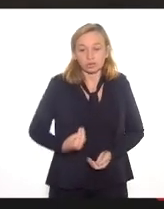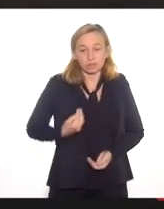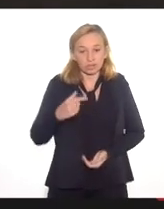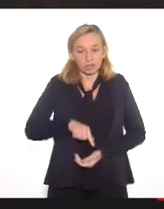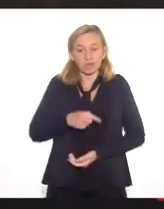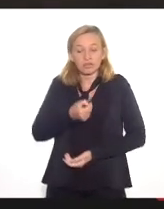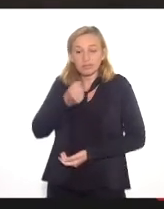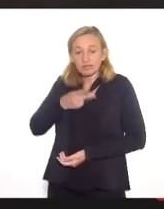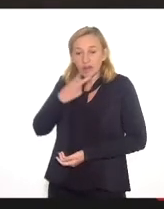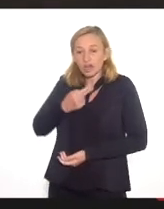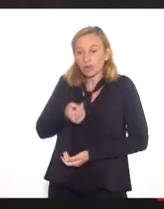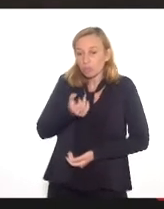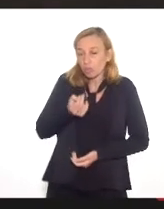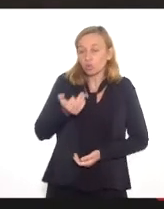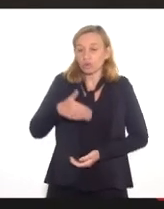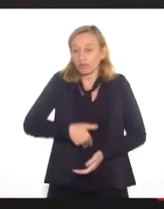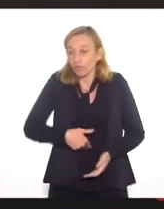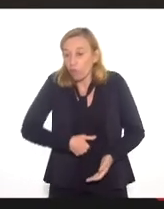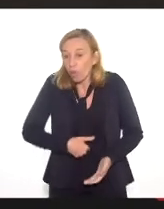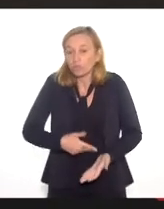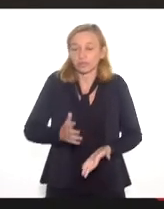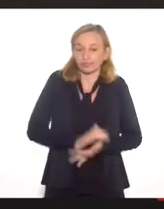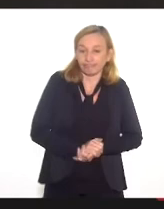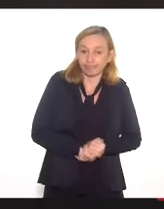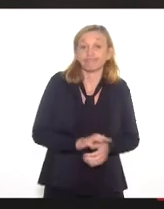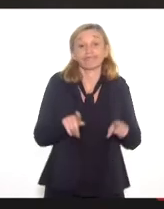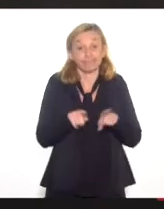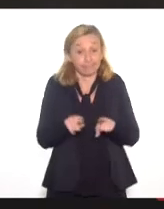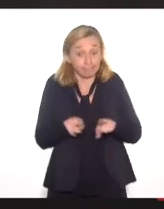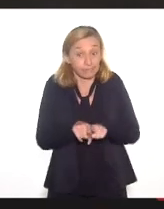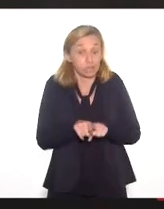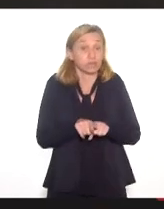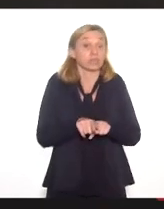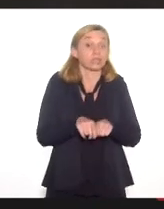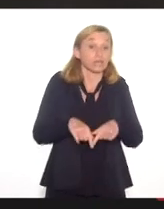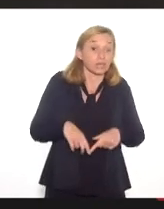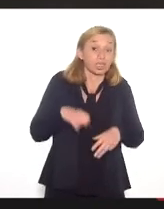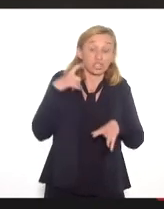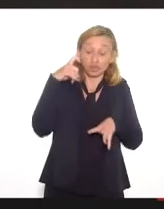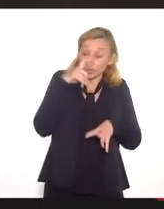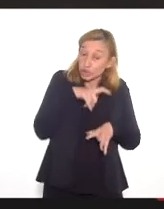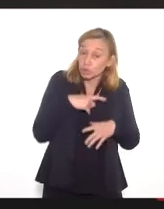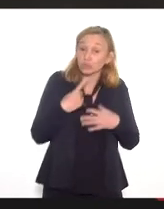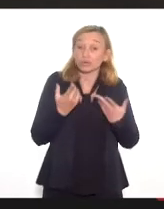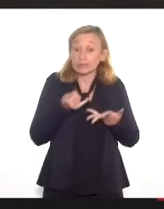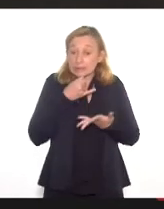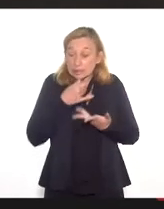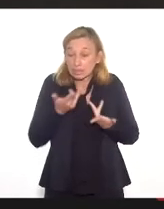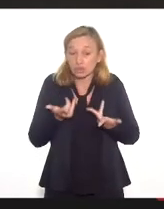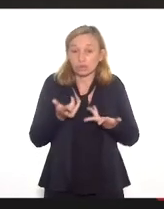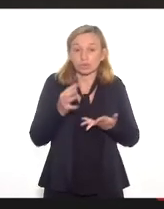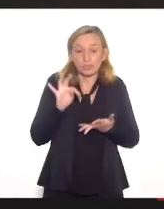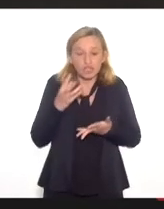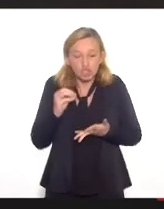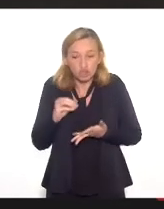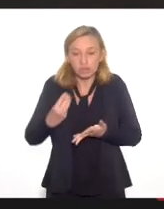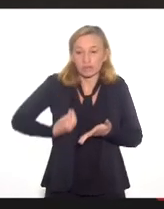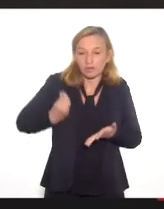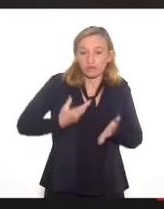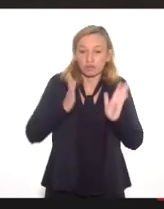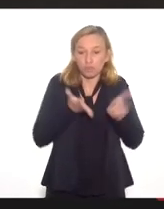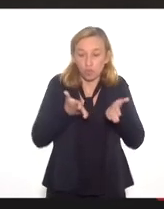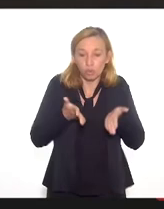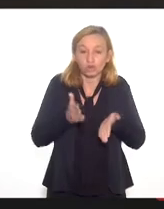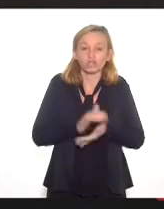falar um pouco da questão da fome que também é uma situação absolutamente lamentável Betinho se estivesse vivo hoje